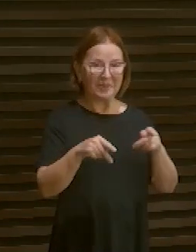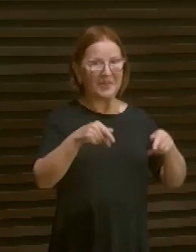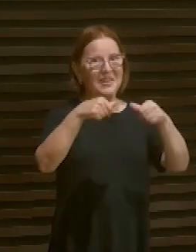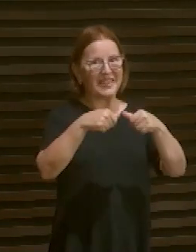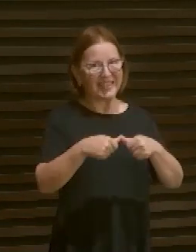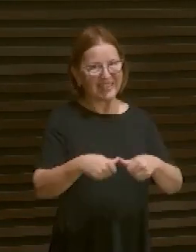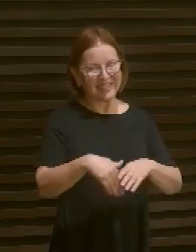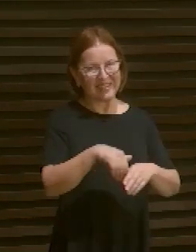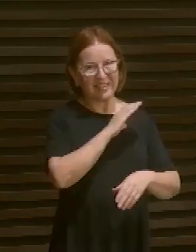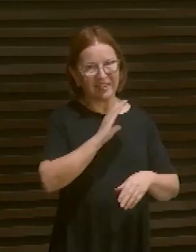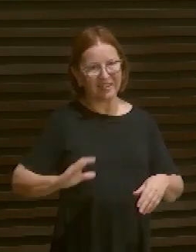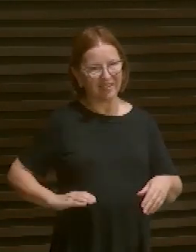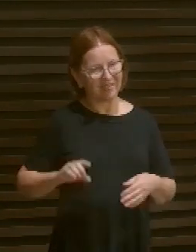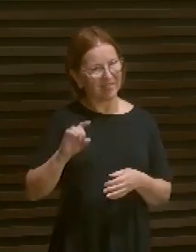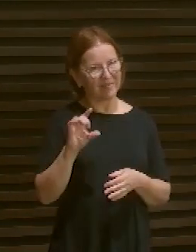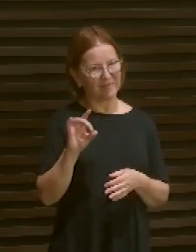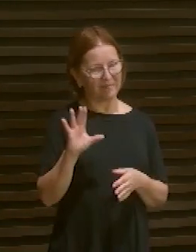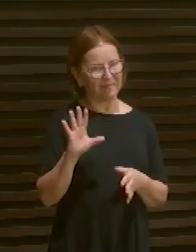Mas mais nada.